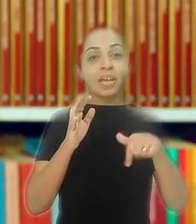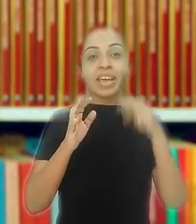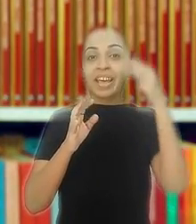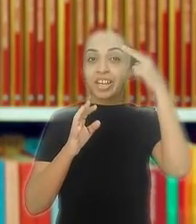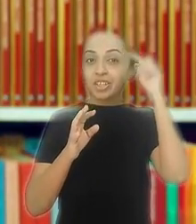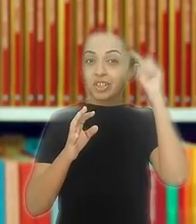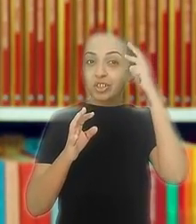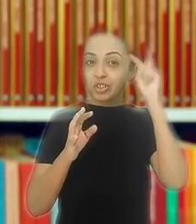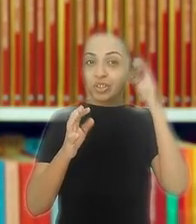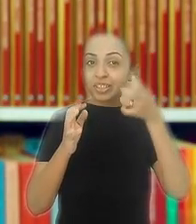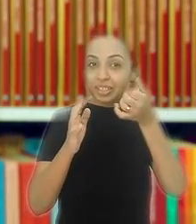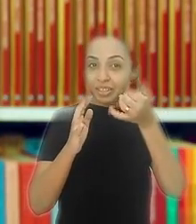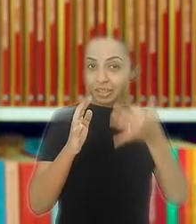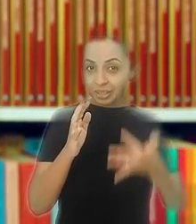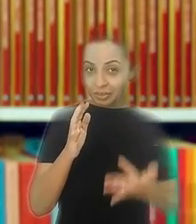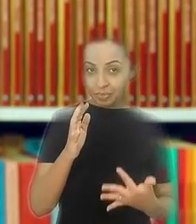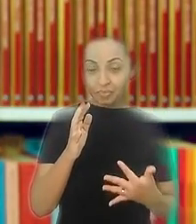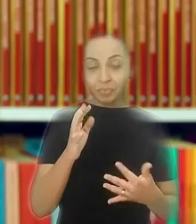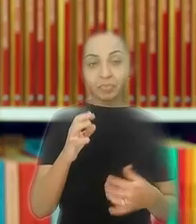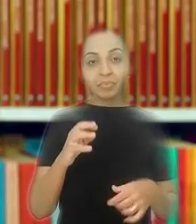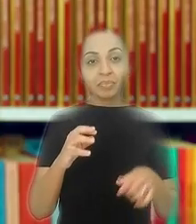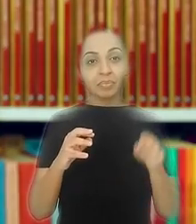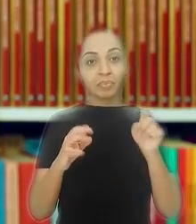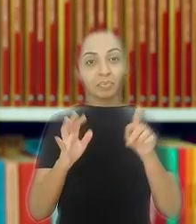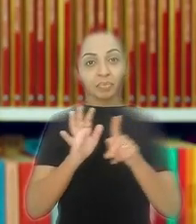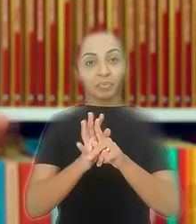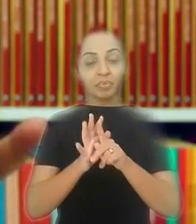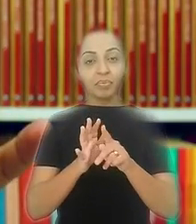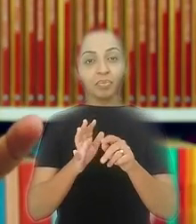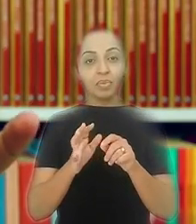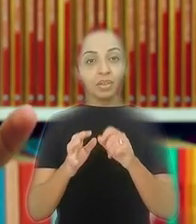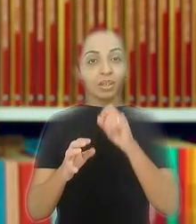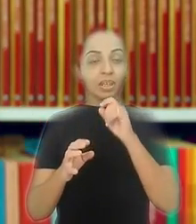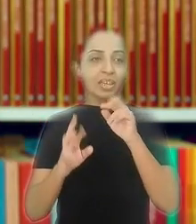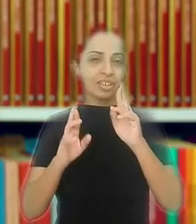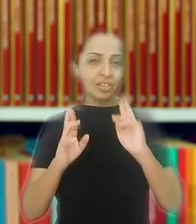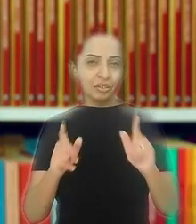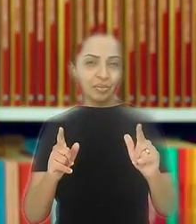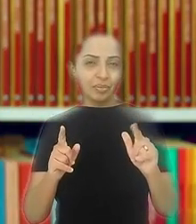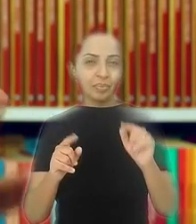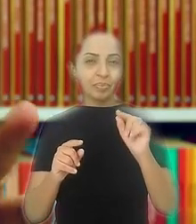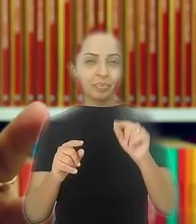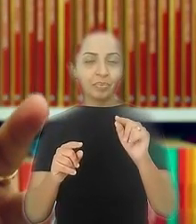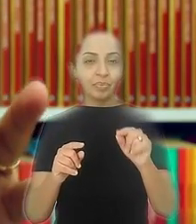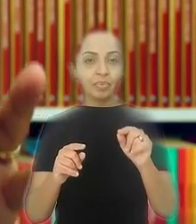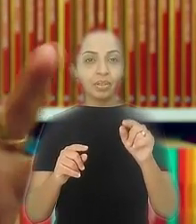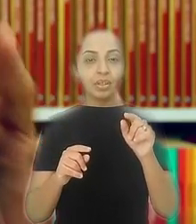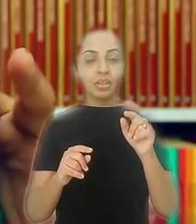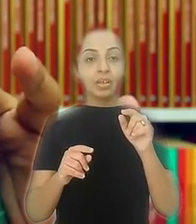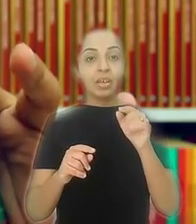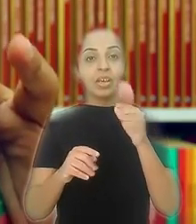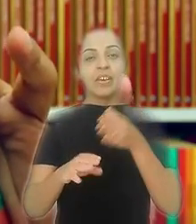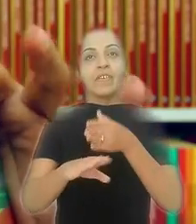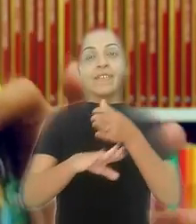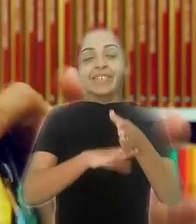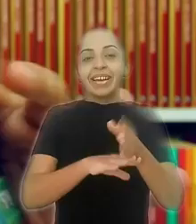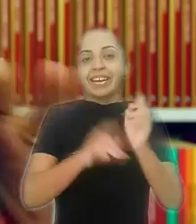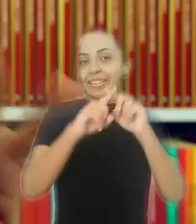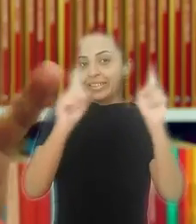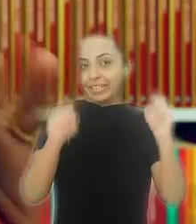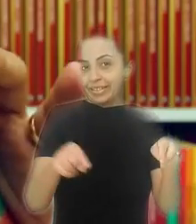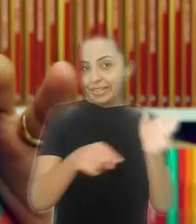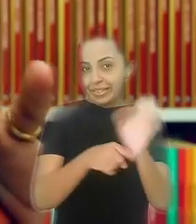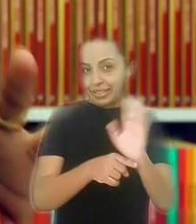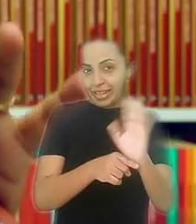que é uma história não sei se aparentemente estranha de um sujeito que vai num desses cinemas